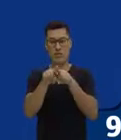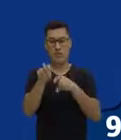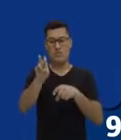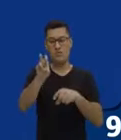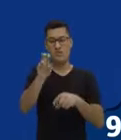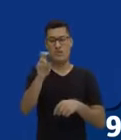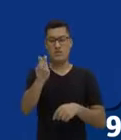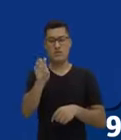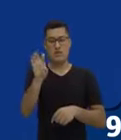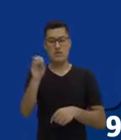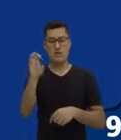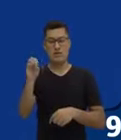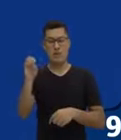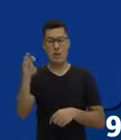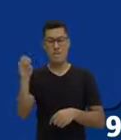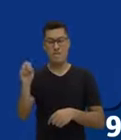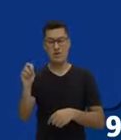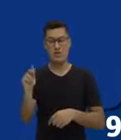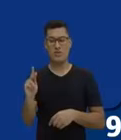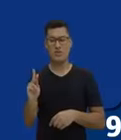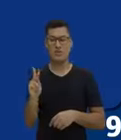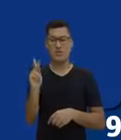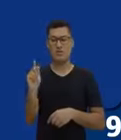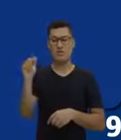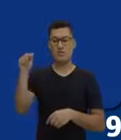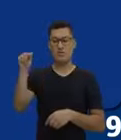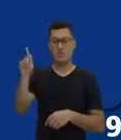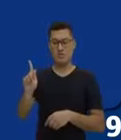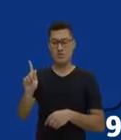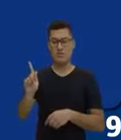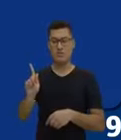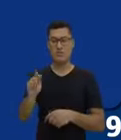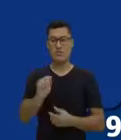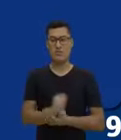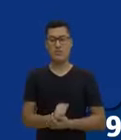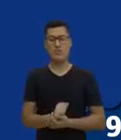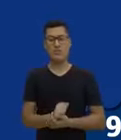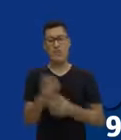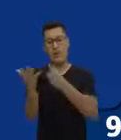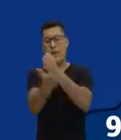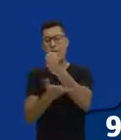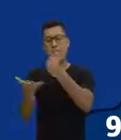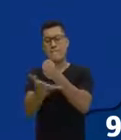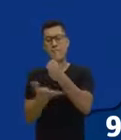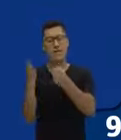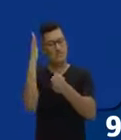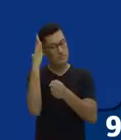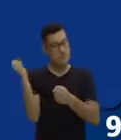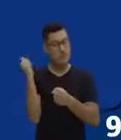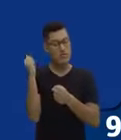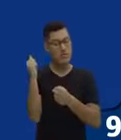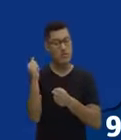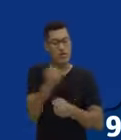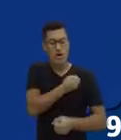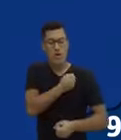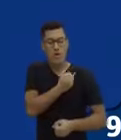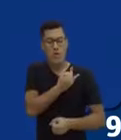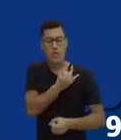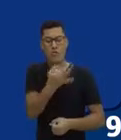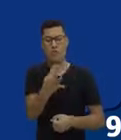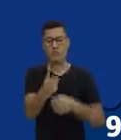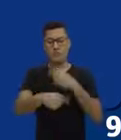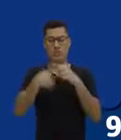quilos, tá? Vamos lembrar essa informação aí. Então, basicamente, ele quer saber quantas vezes esse 200 vai